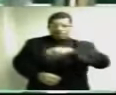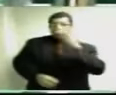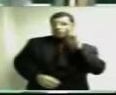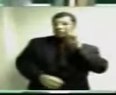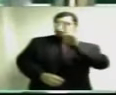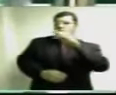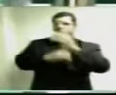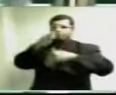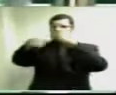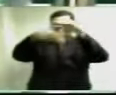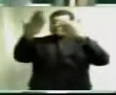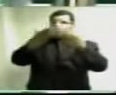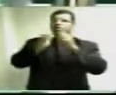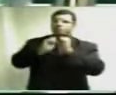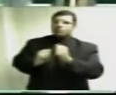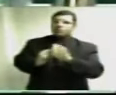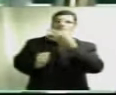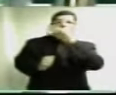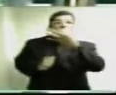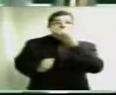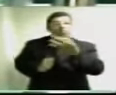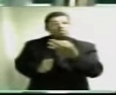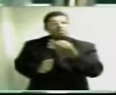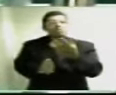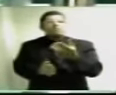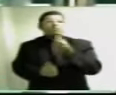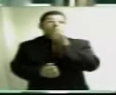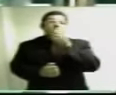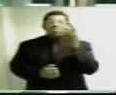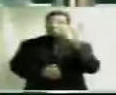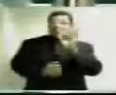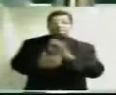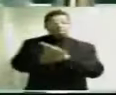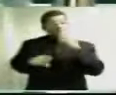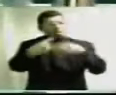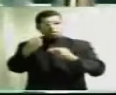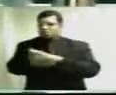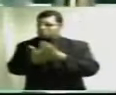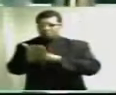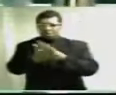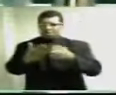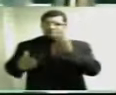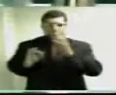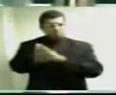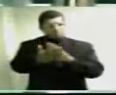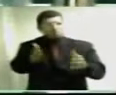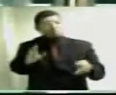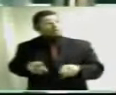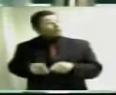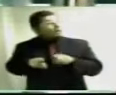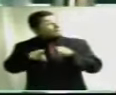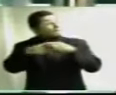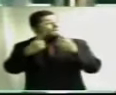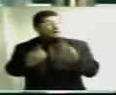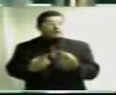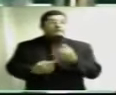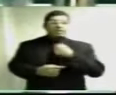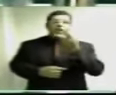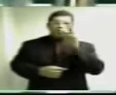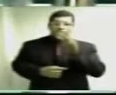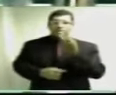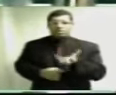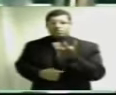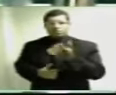ver este processo, poder emitir a minha opinião, meu ponto de vista. Eu não tenho nenhuma discordância com o pronunciamento que Vossa Excelência faz. Eu